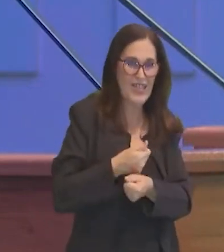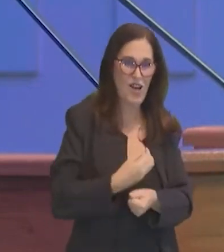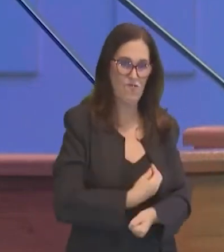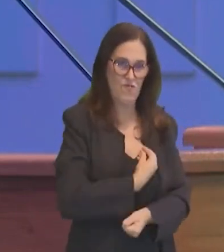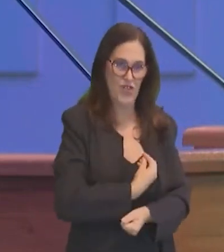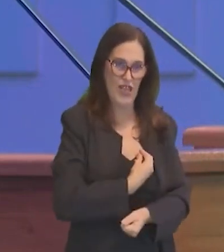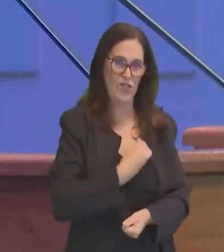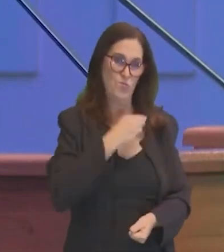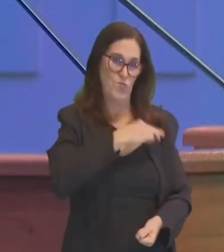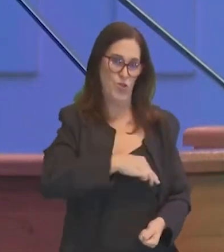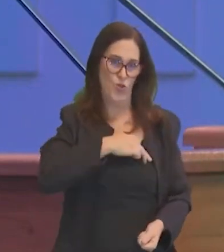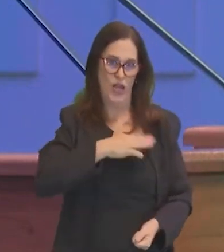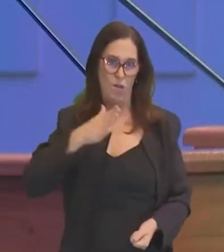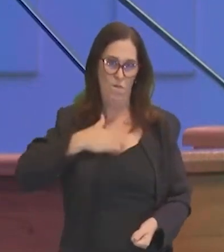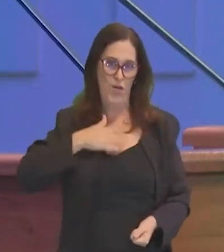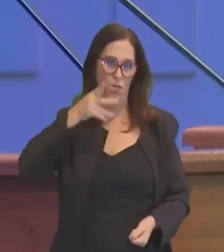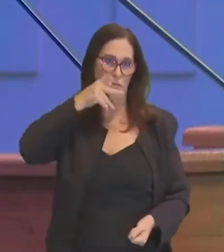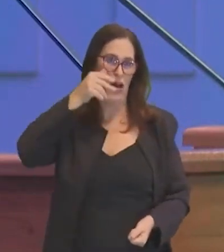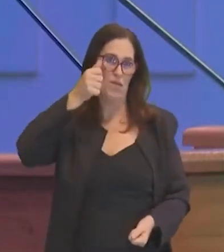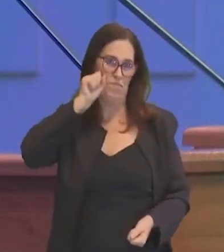dos meus pais.